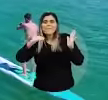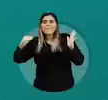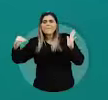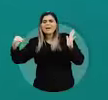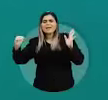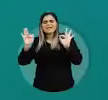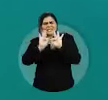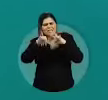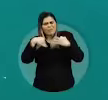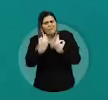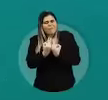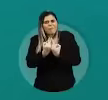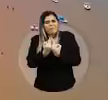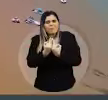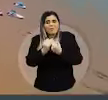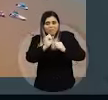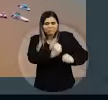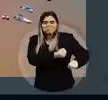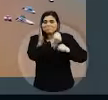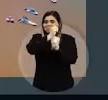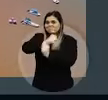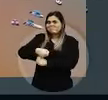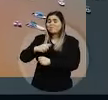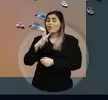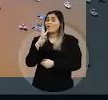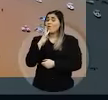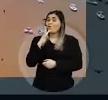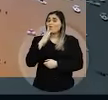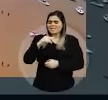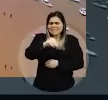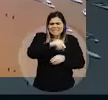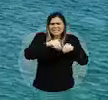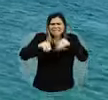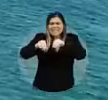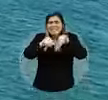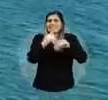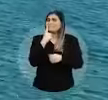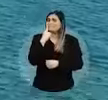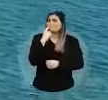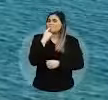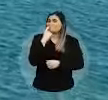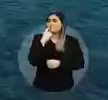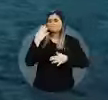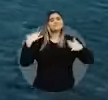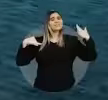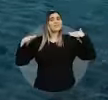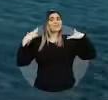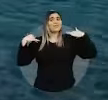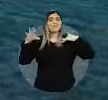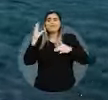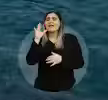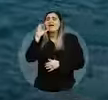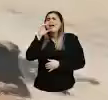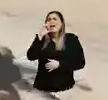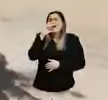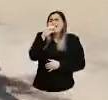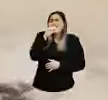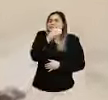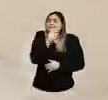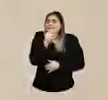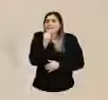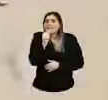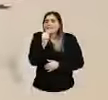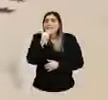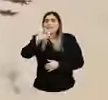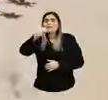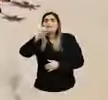com toda a família. Desfrute do cenário espetacular da Ilha de Areia Vermelha. Venha relaxar nas águas aquecidas do Seixas.